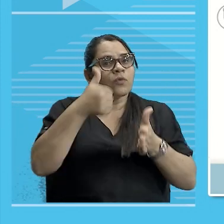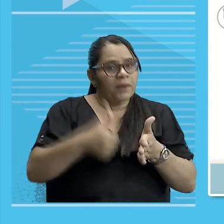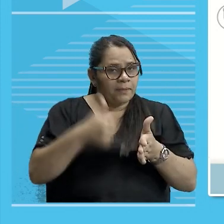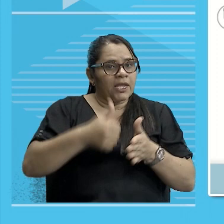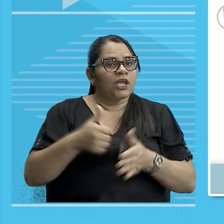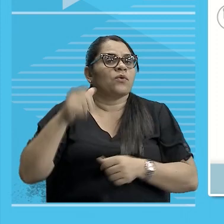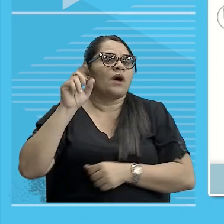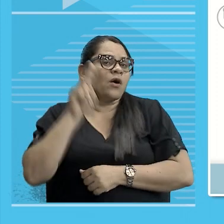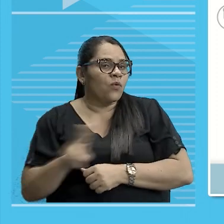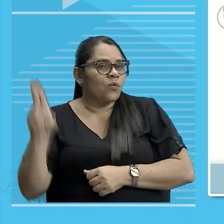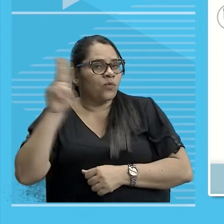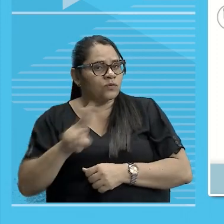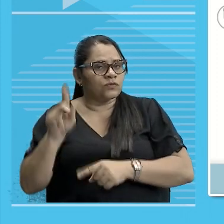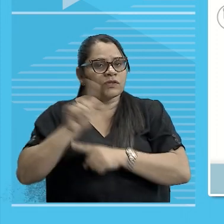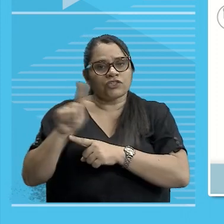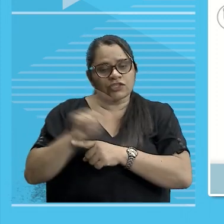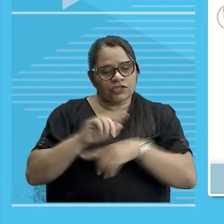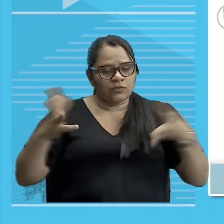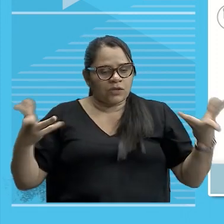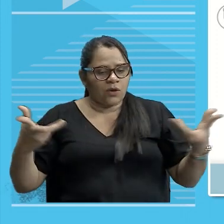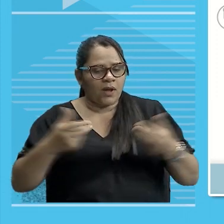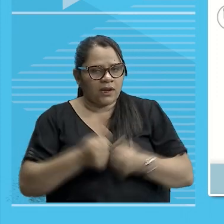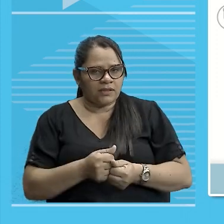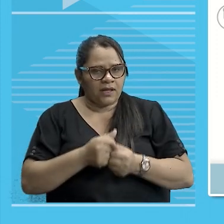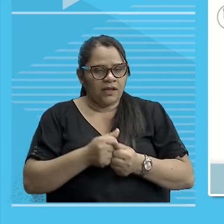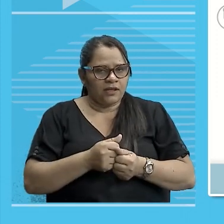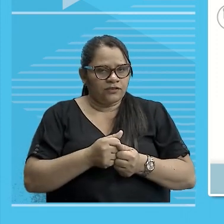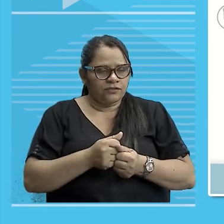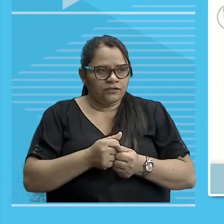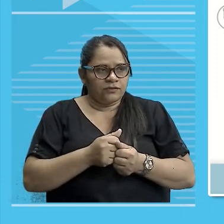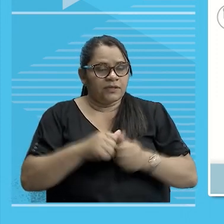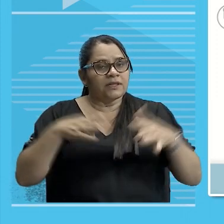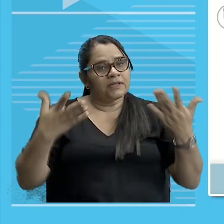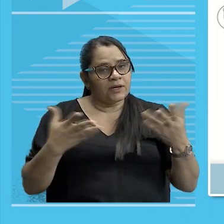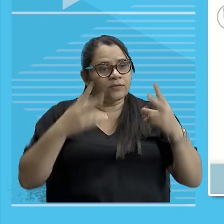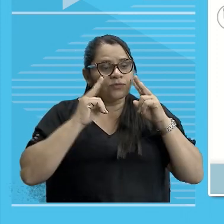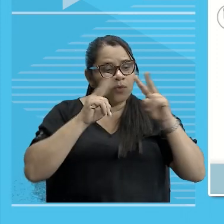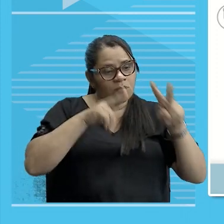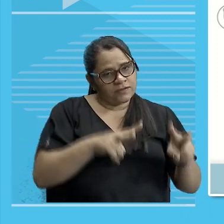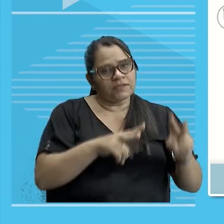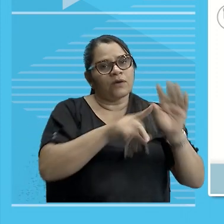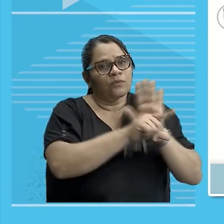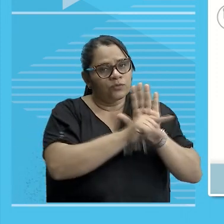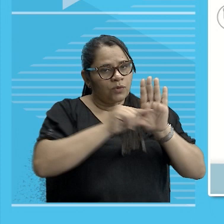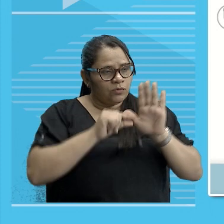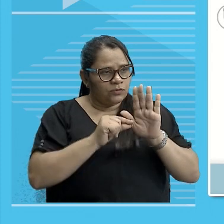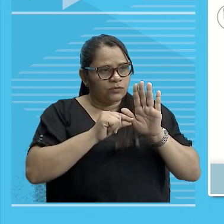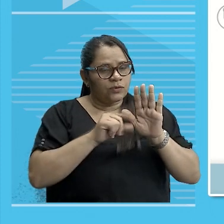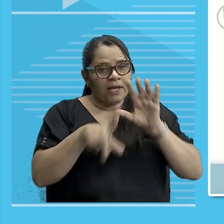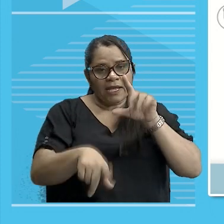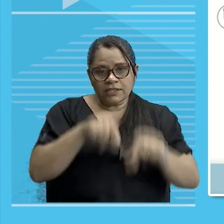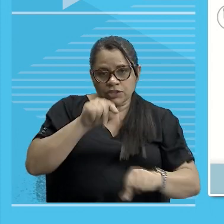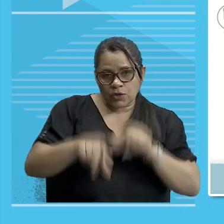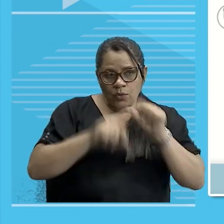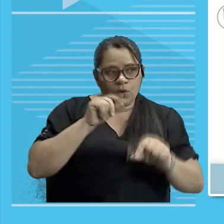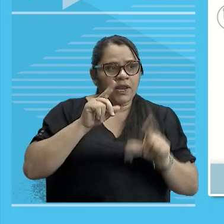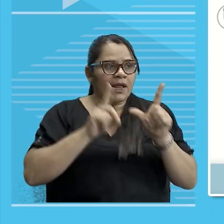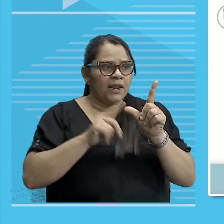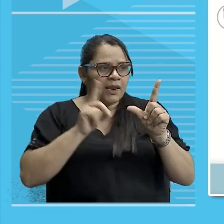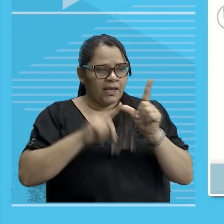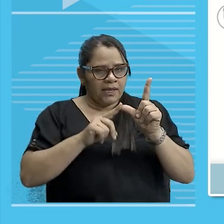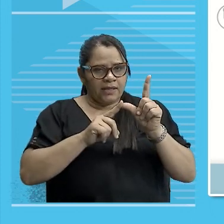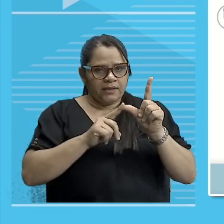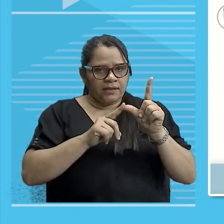da qualidade segundo a visão do autor marque a alternativa que